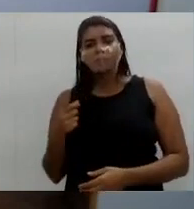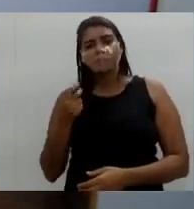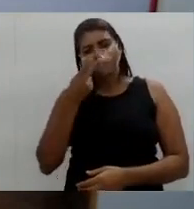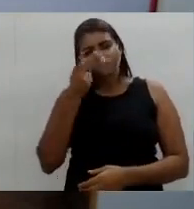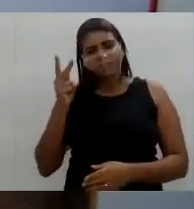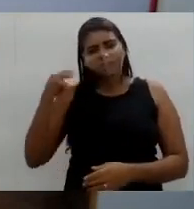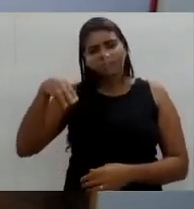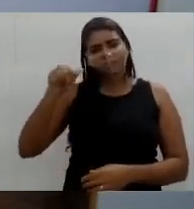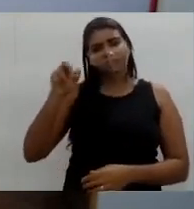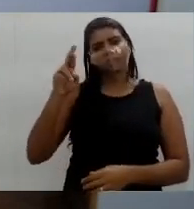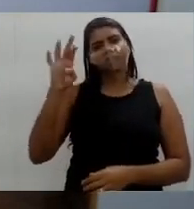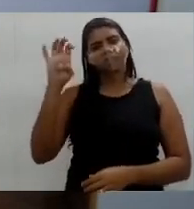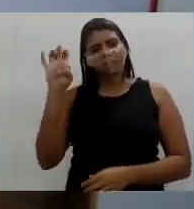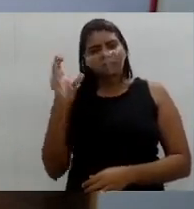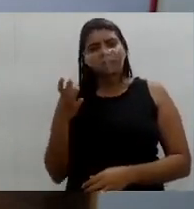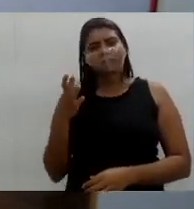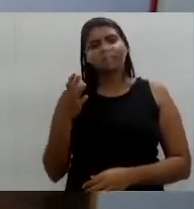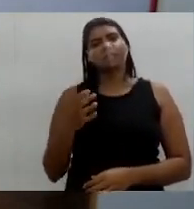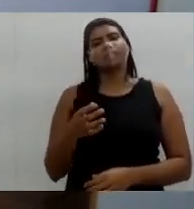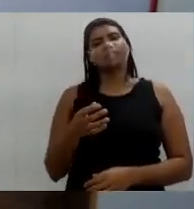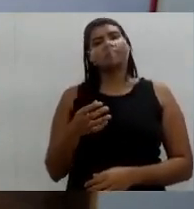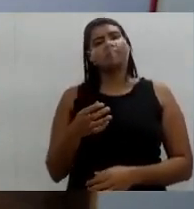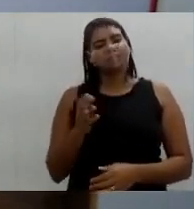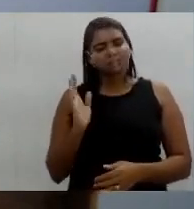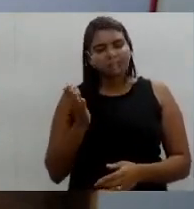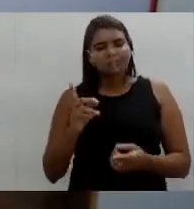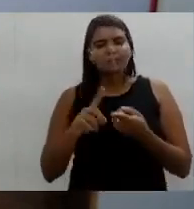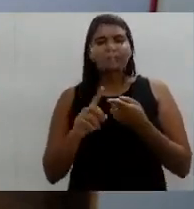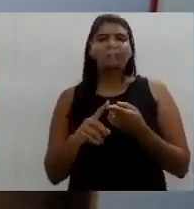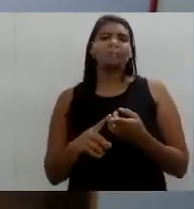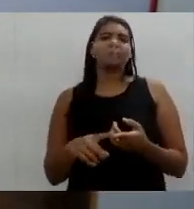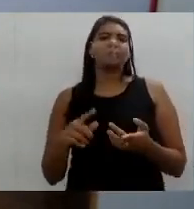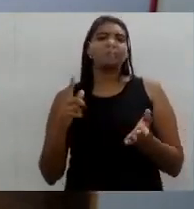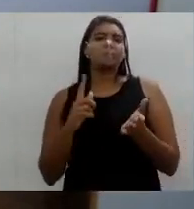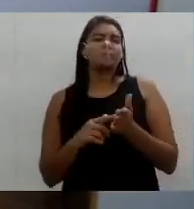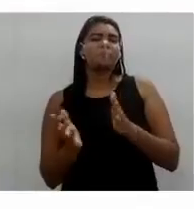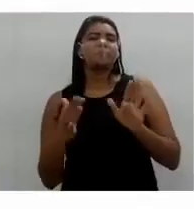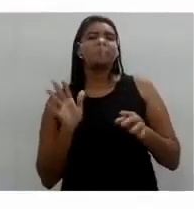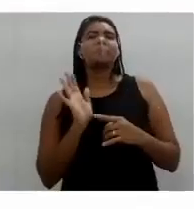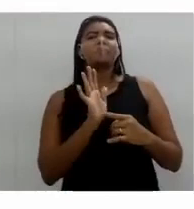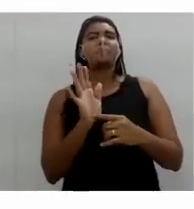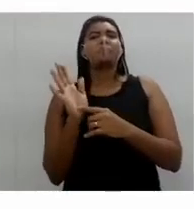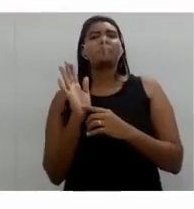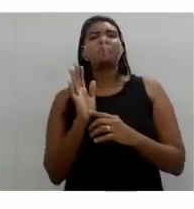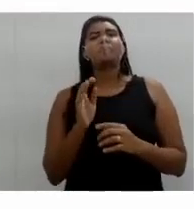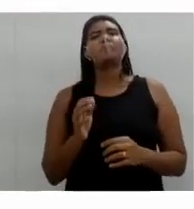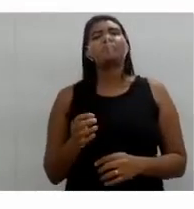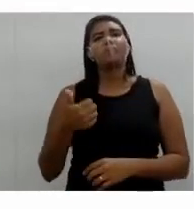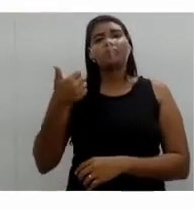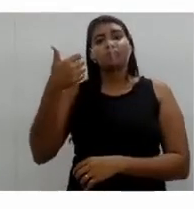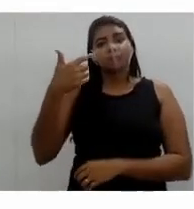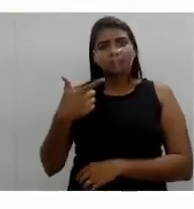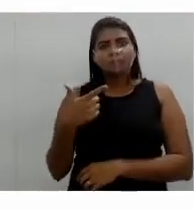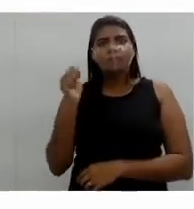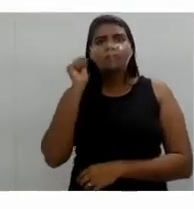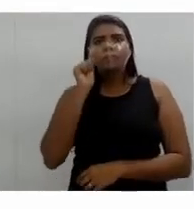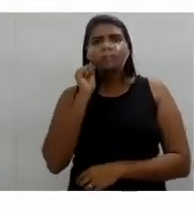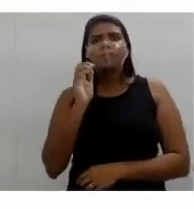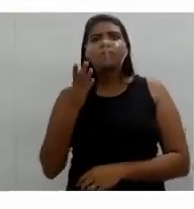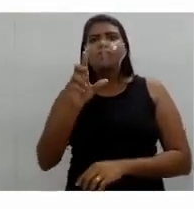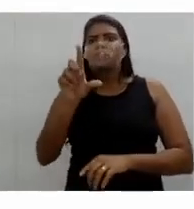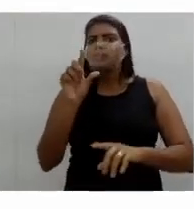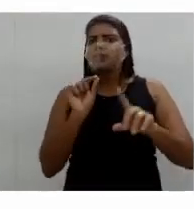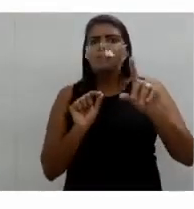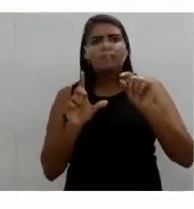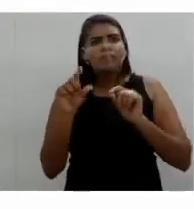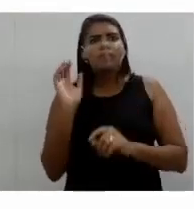E eu tô aqui para poder registrar isso aí. Então, olha, aqui eu trago para vocês as 12 candidatas que já foram